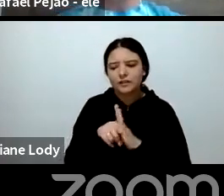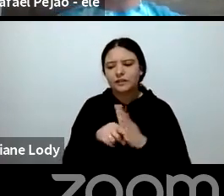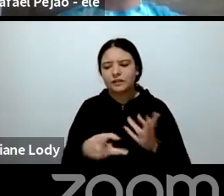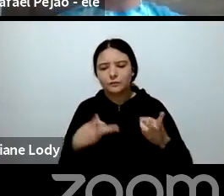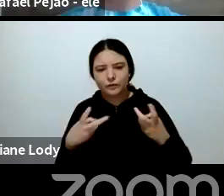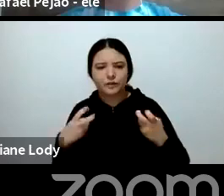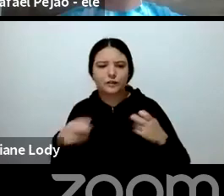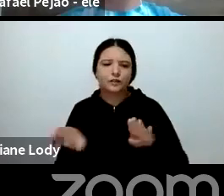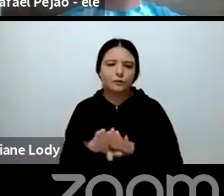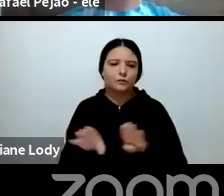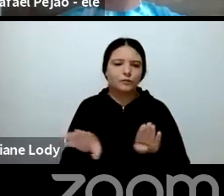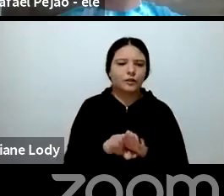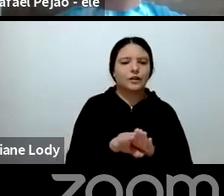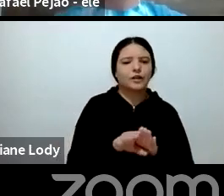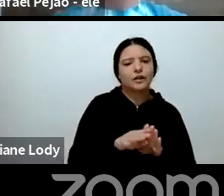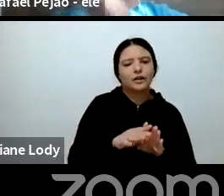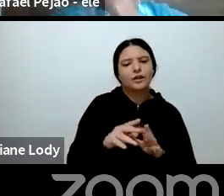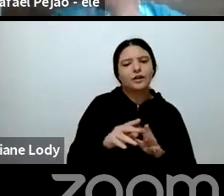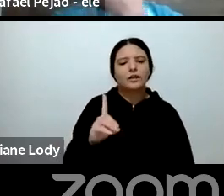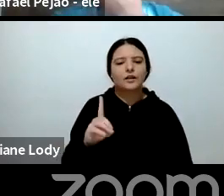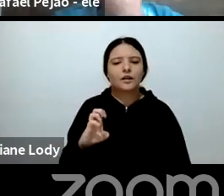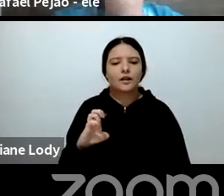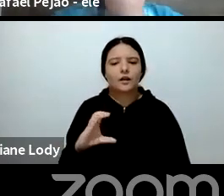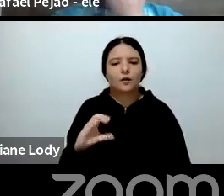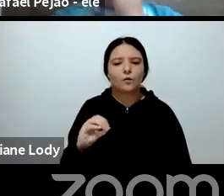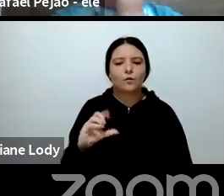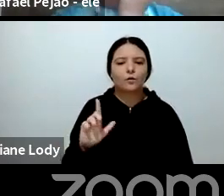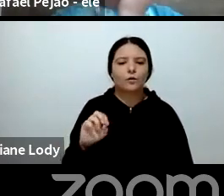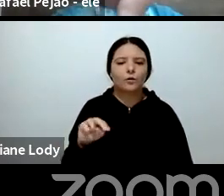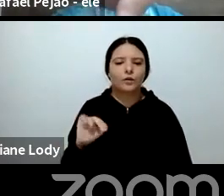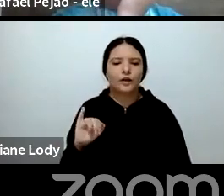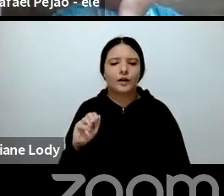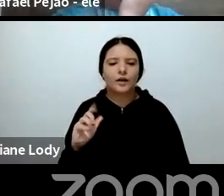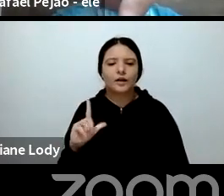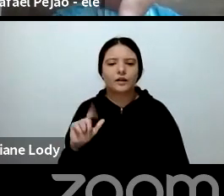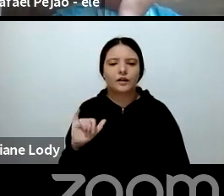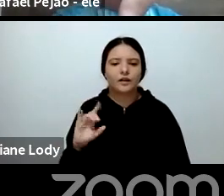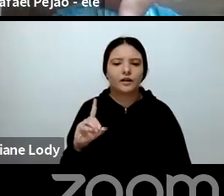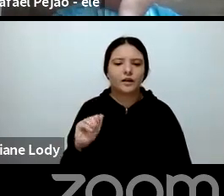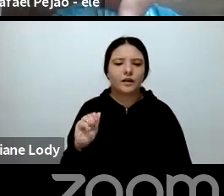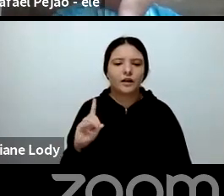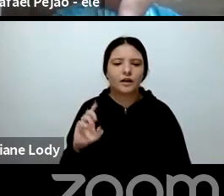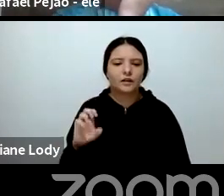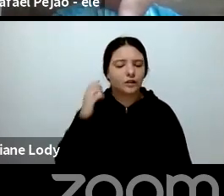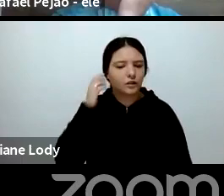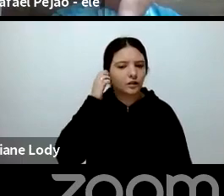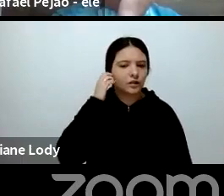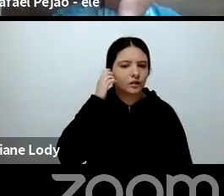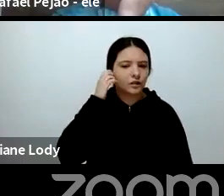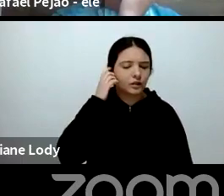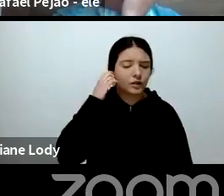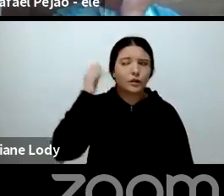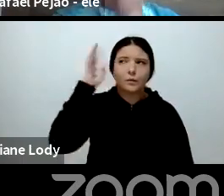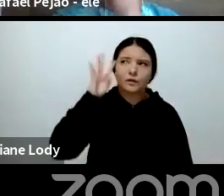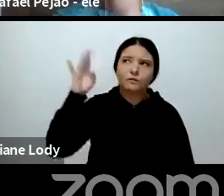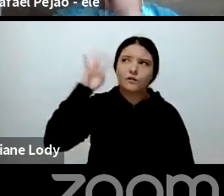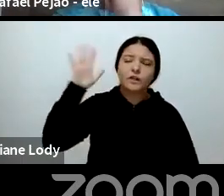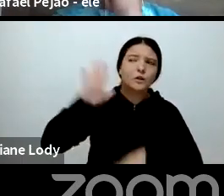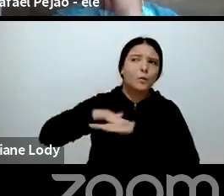está trabalhando com decolonialidade, é muito mais uma reflexão sobre do que uma ação